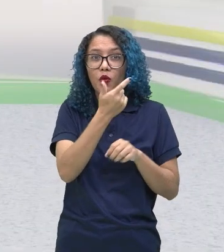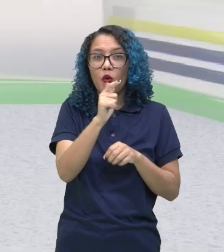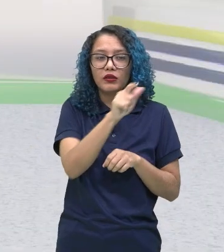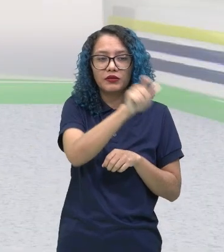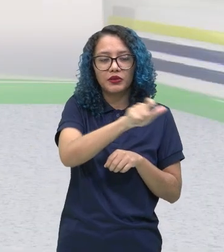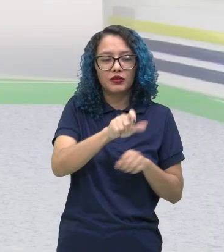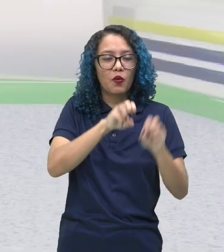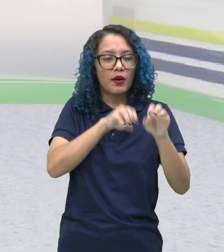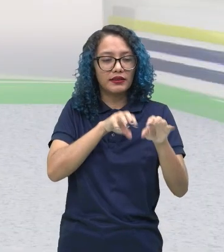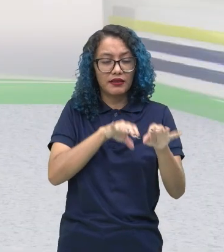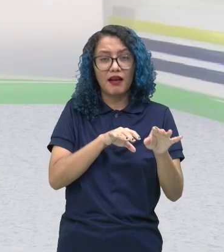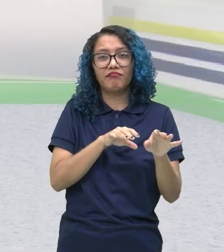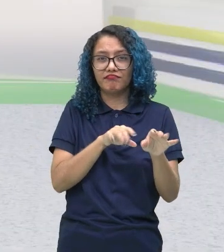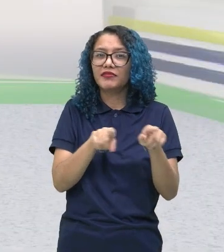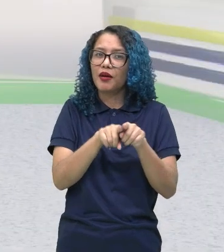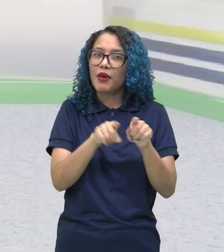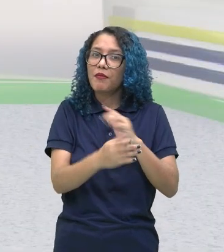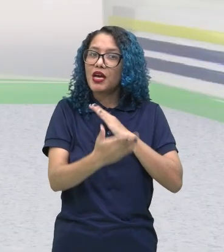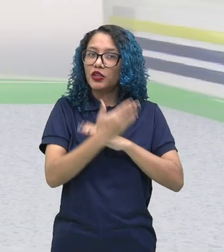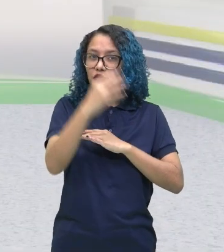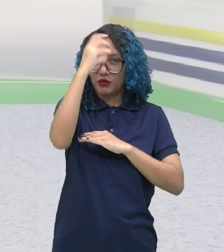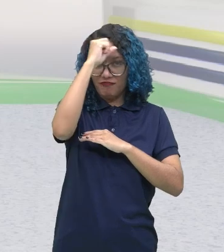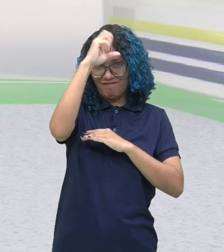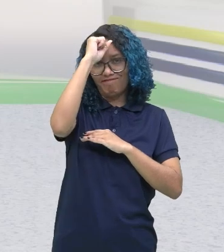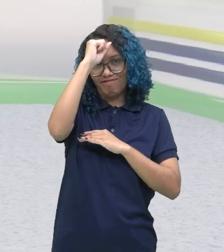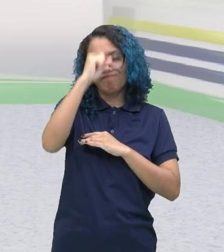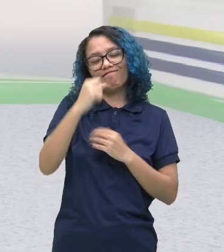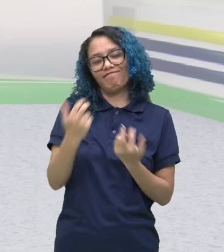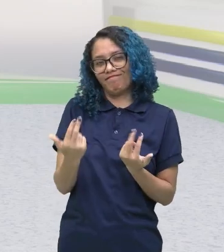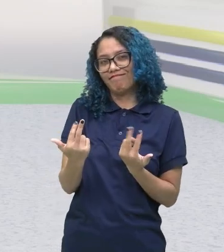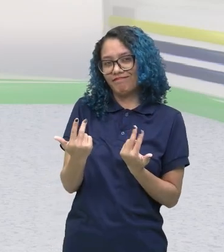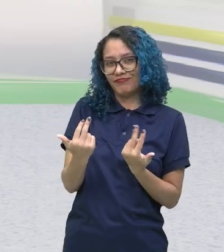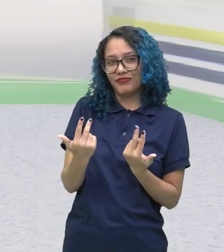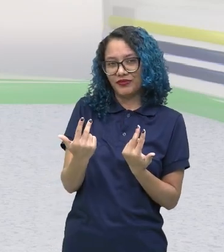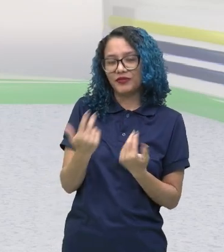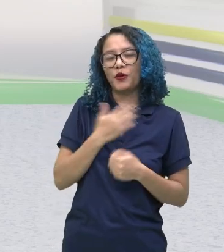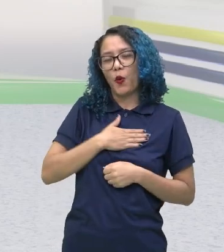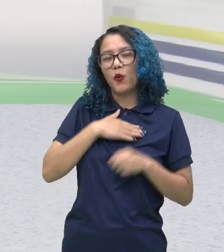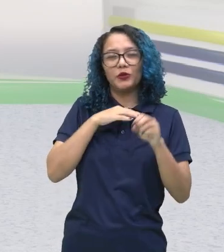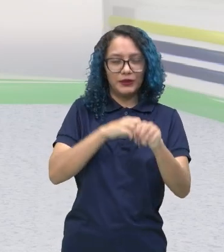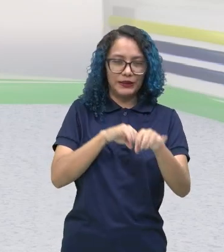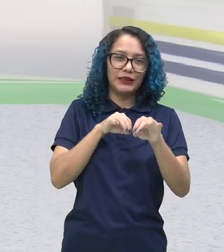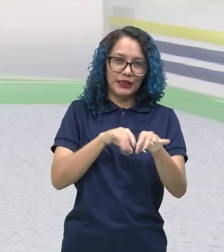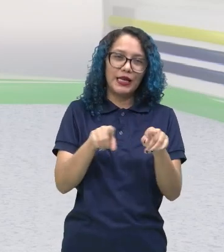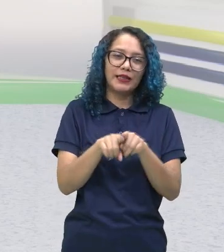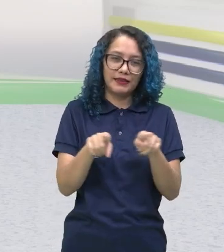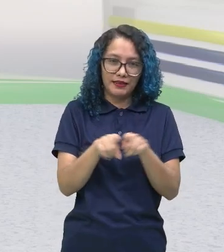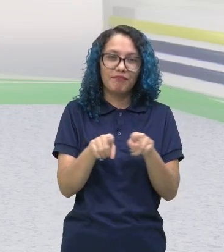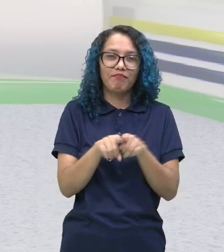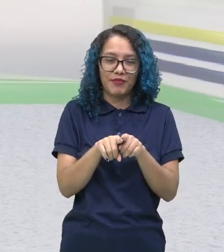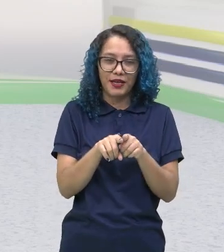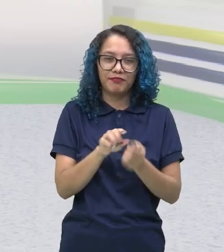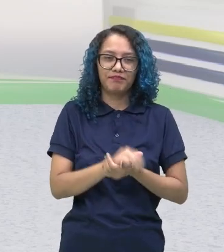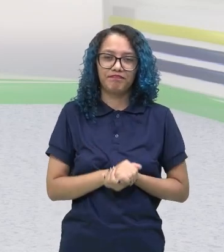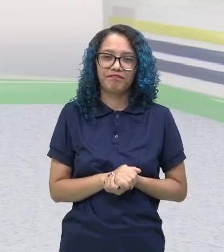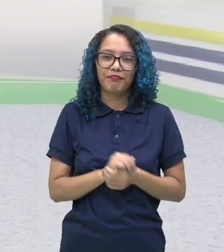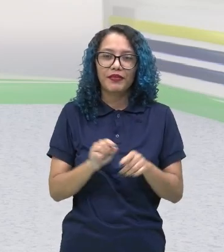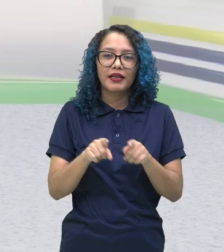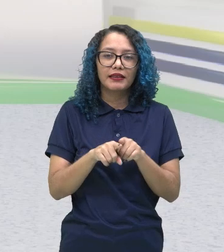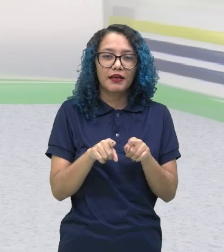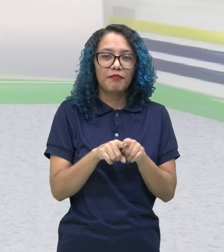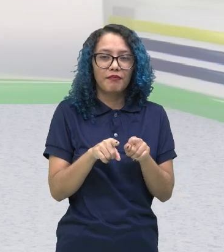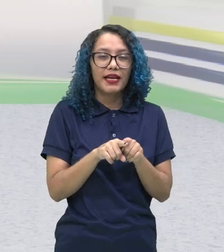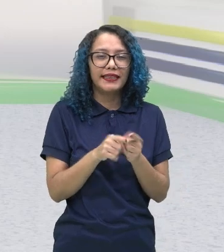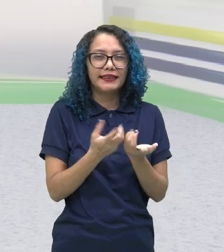sei você, professora, mas eu tenho essa É, sensação. eu também. Eu gosto muito de ensinar. Na verdade, eu tenho a sensação também de que